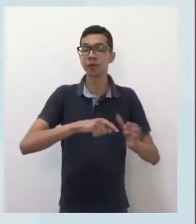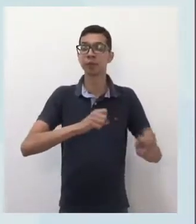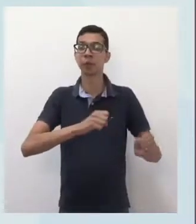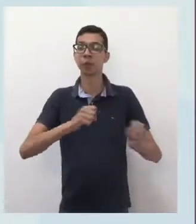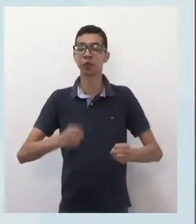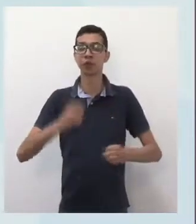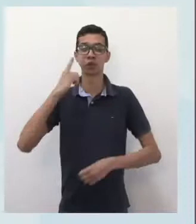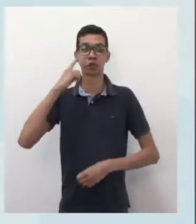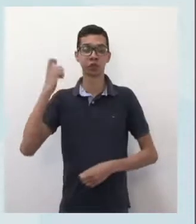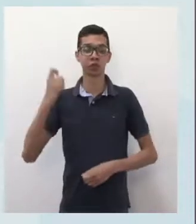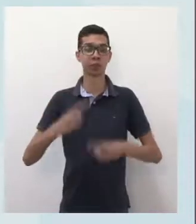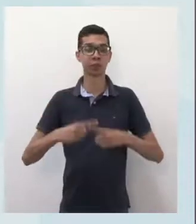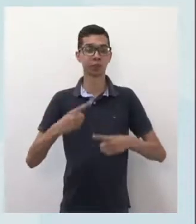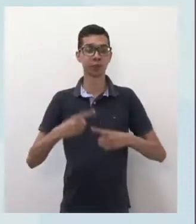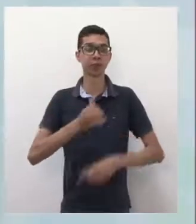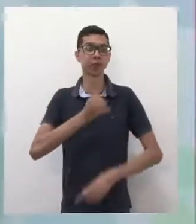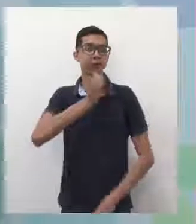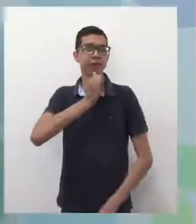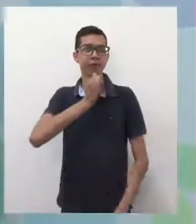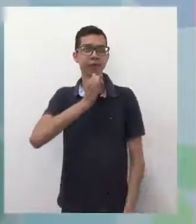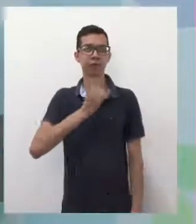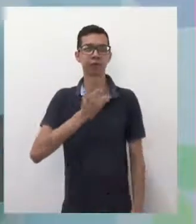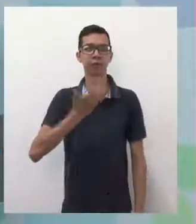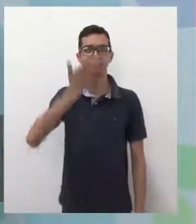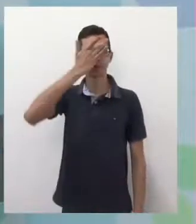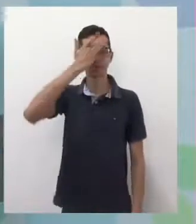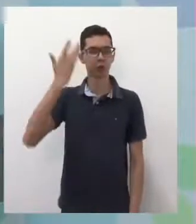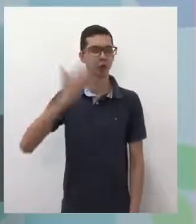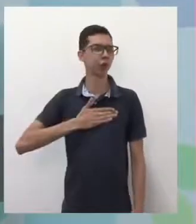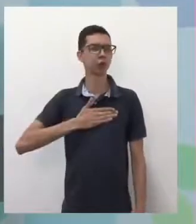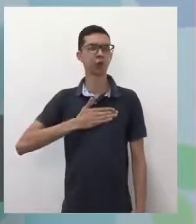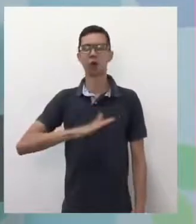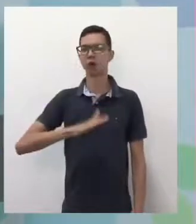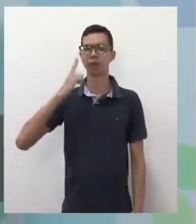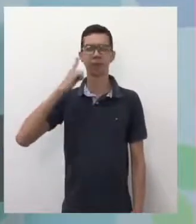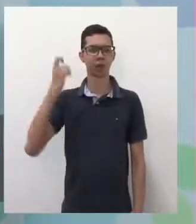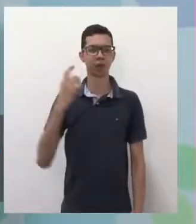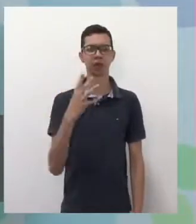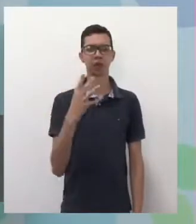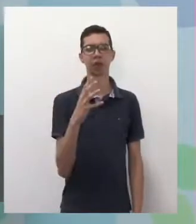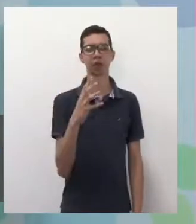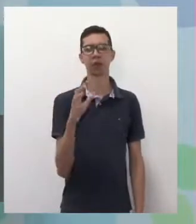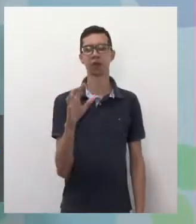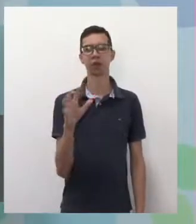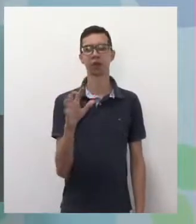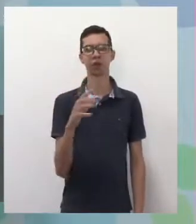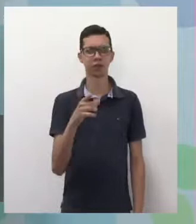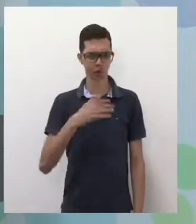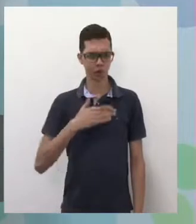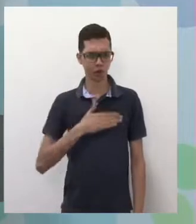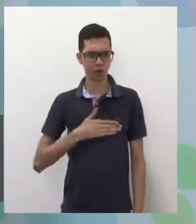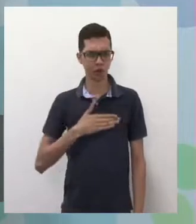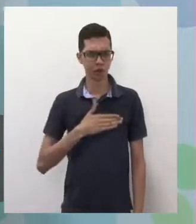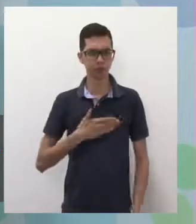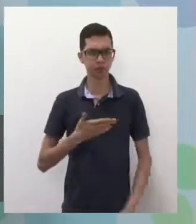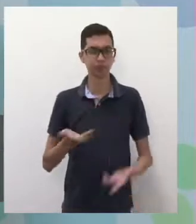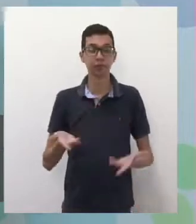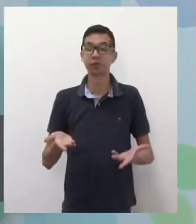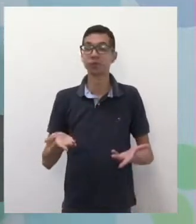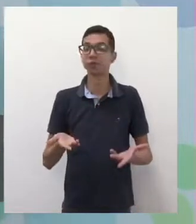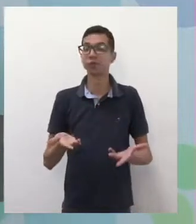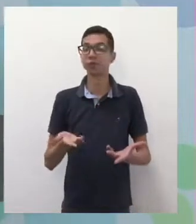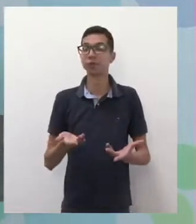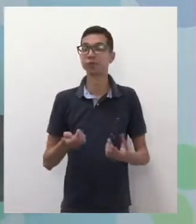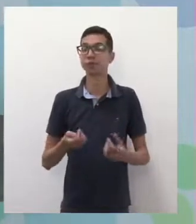útil para você, porque ninguém gosta de barulho de ventilador. Você gosta? Só falta você falar que gosta de barulho também